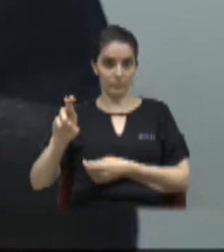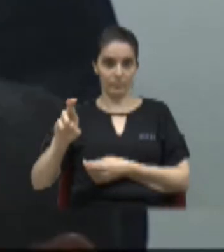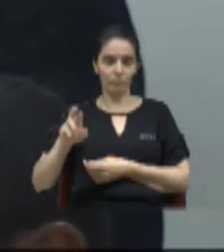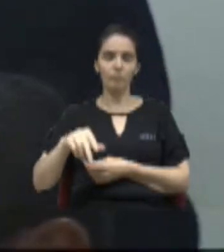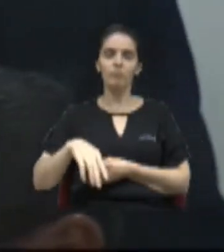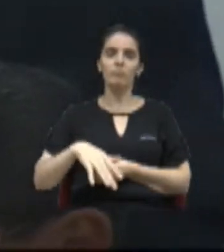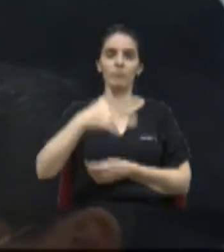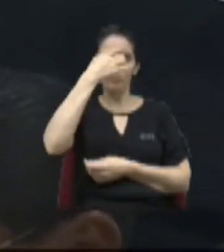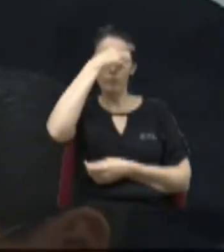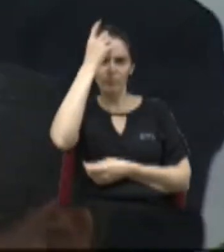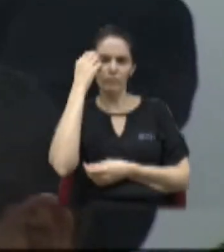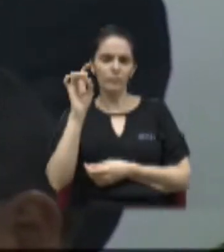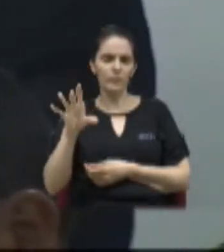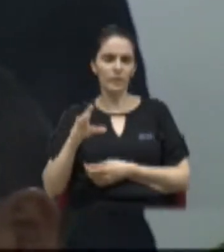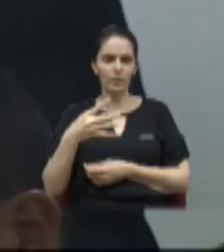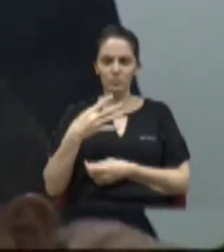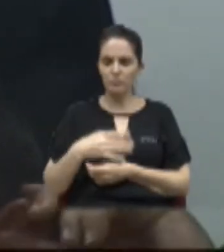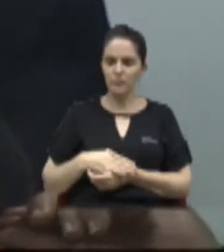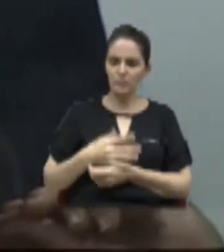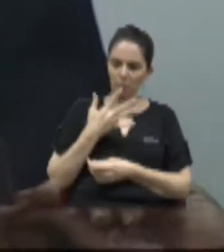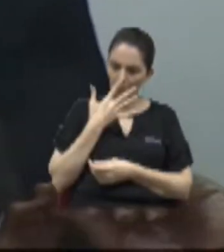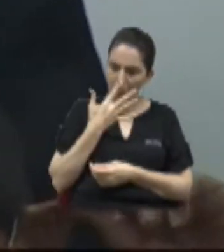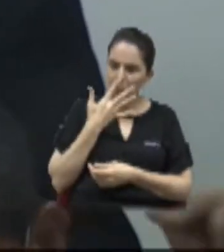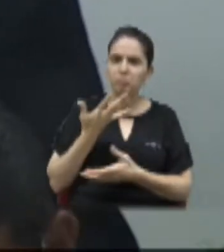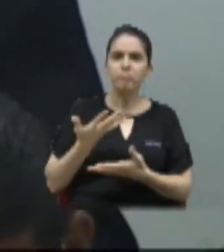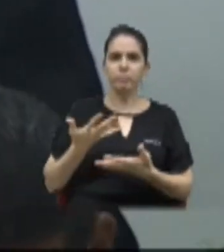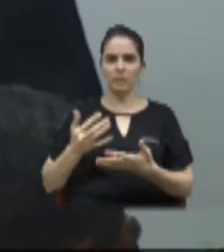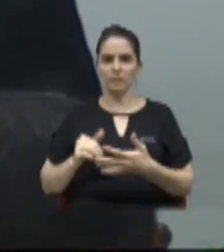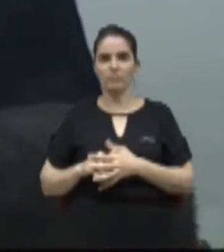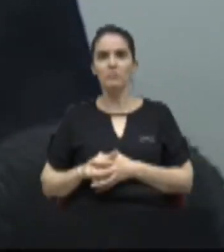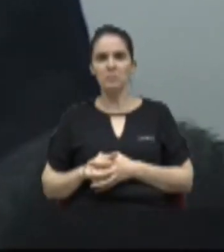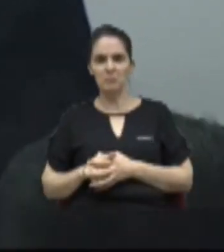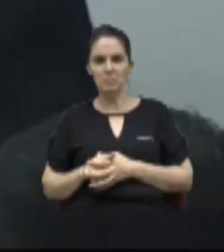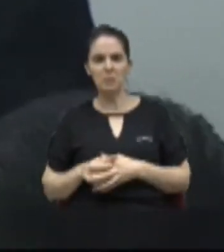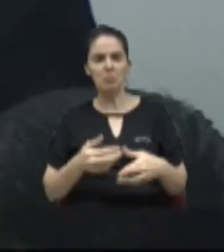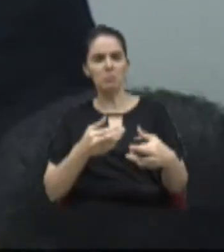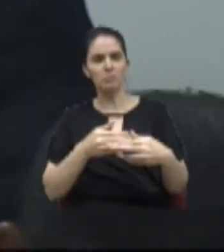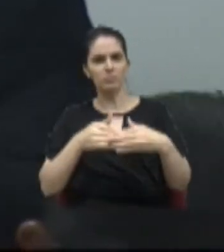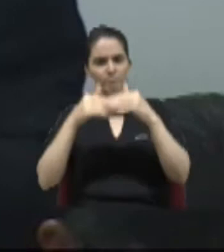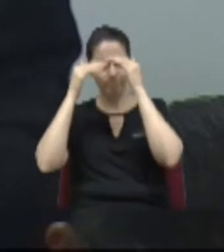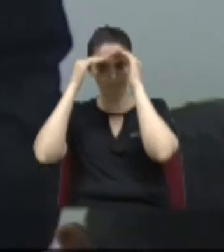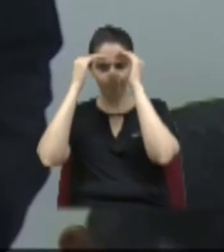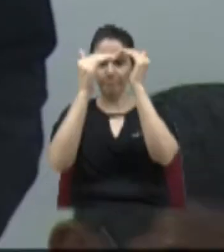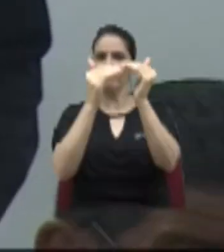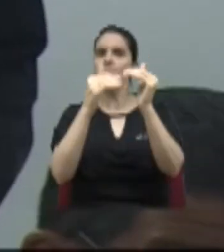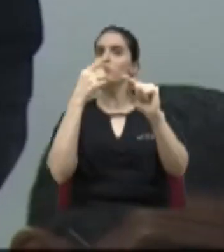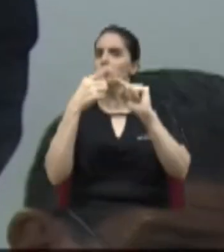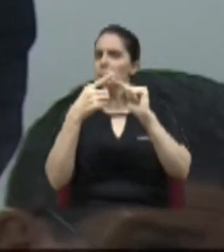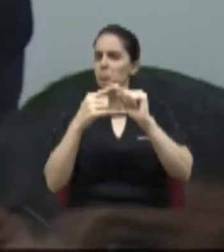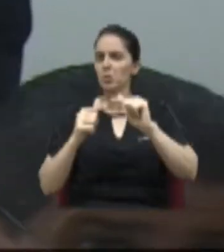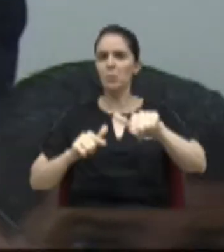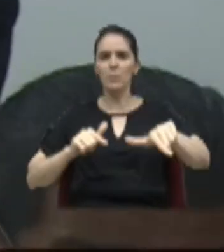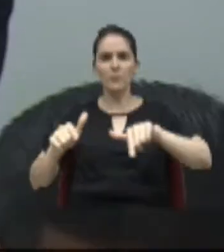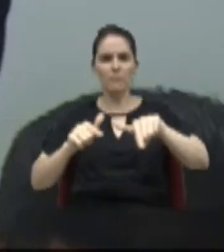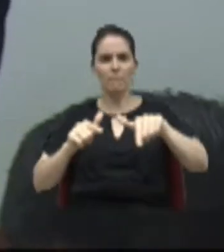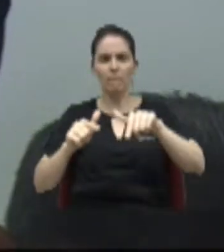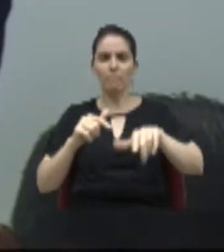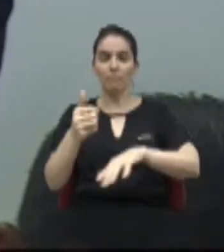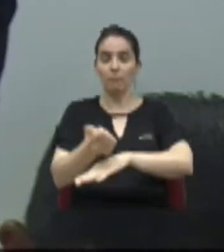admiro, teria condição de exercer. Mas cada um tem o seu dom,